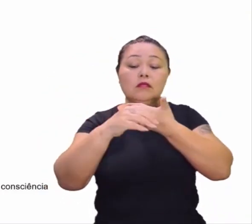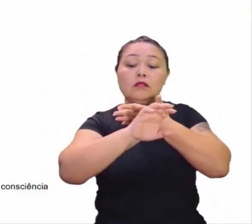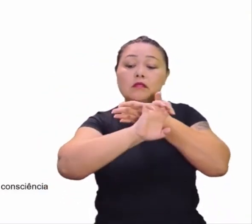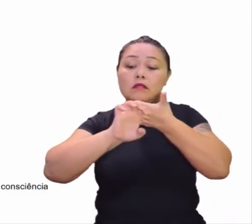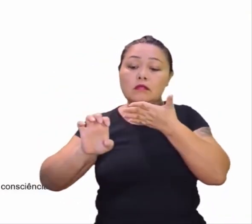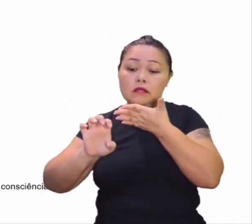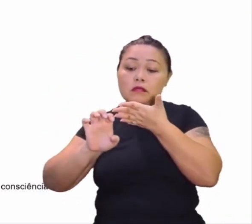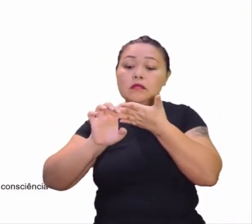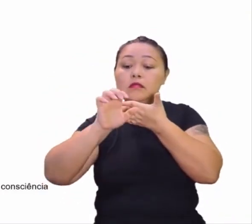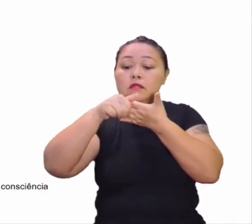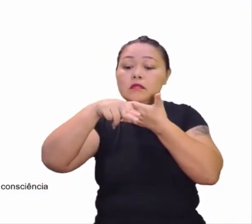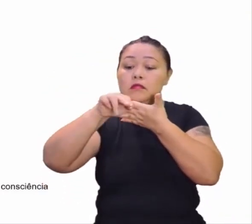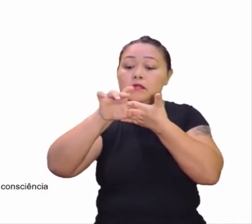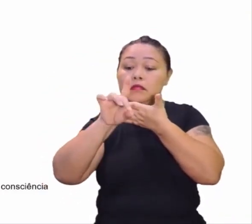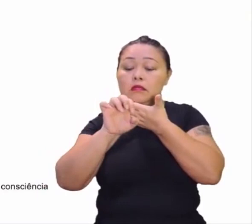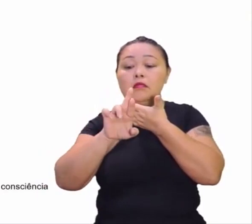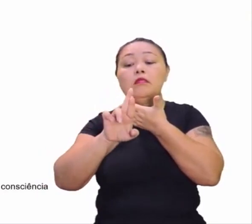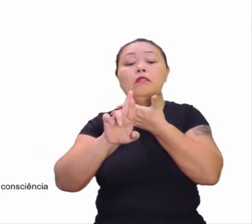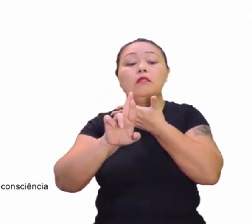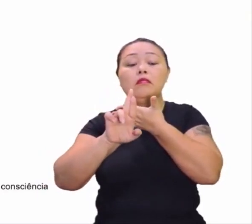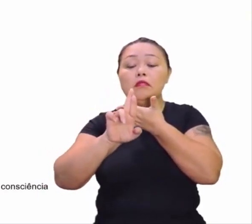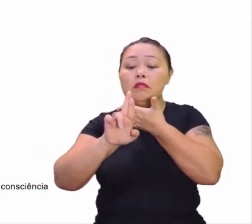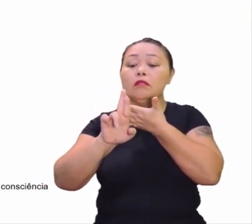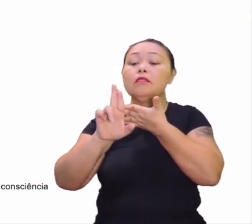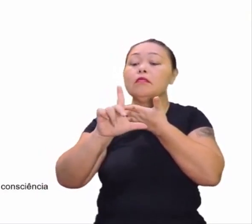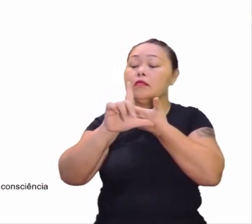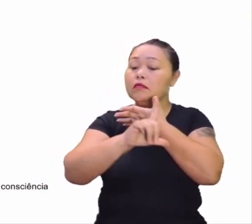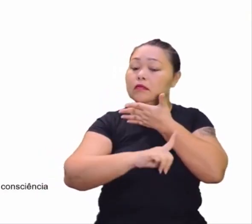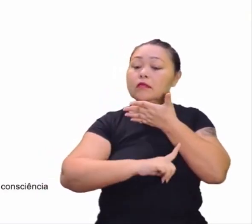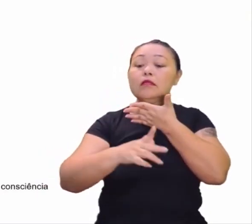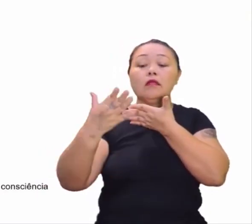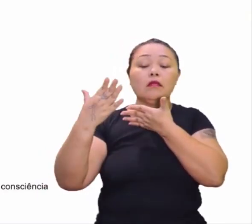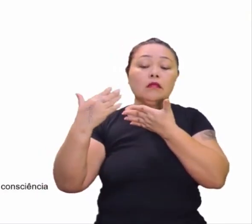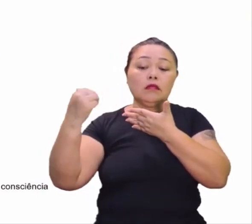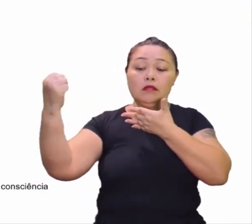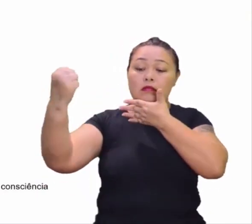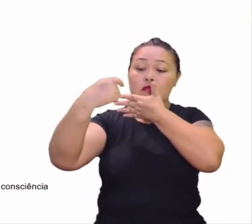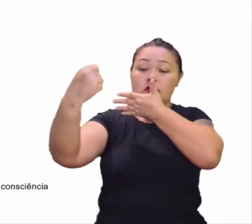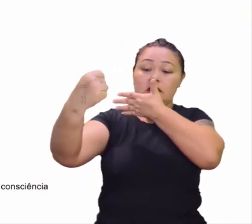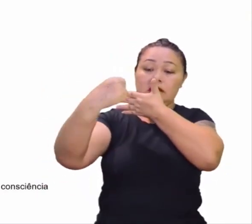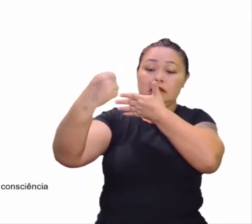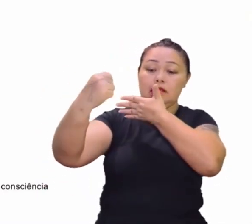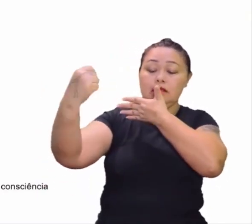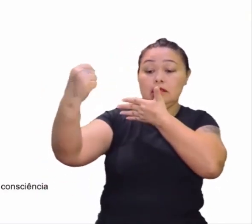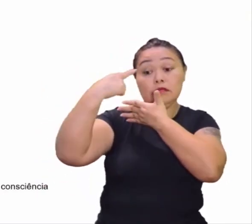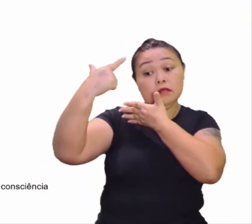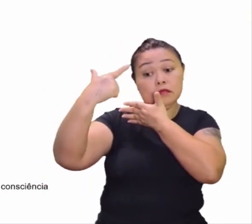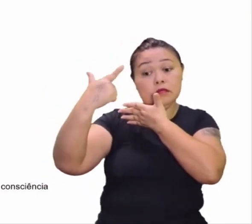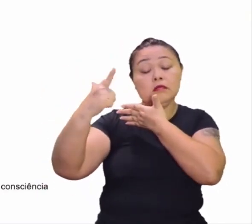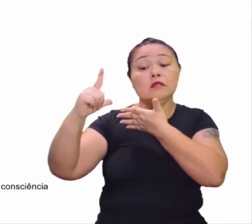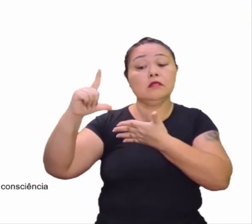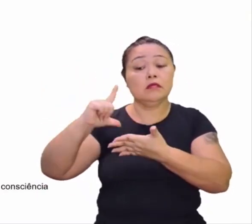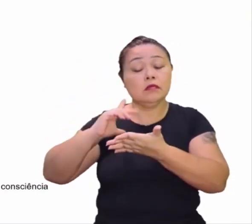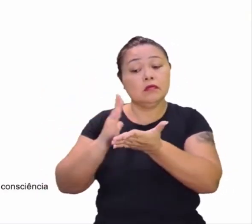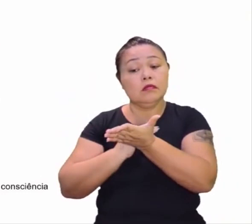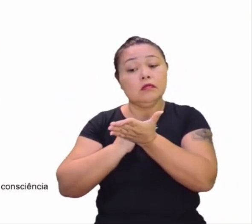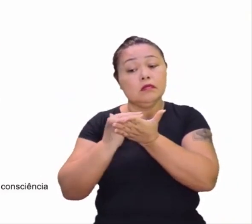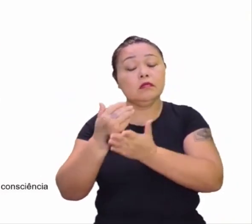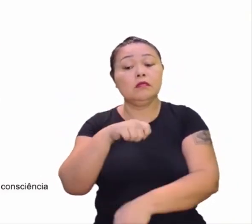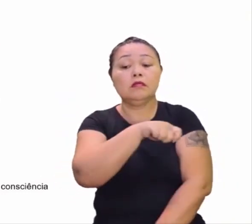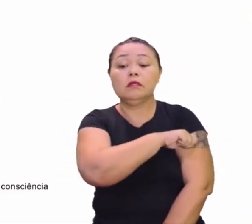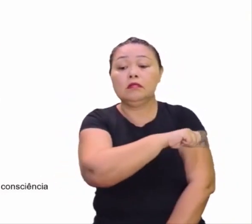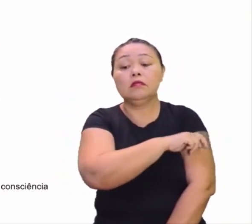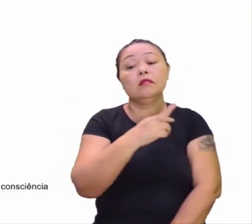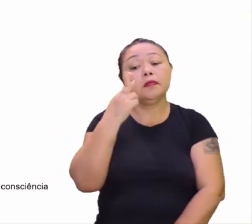linha do Equador, uma região que recebe grande incidência de radiação solar. E é por isso que a gente inicia falando para o aluno